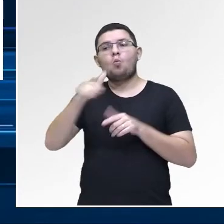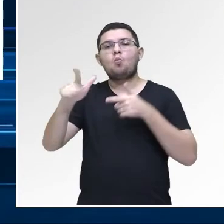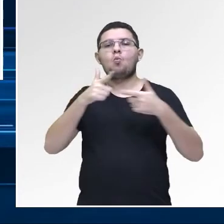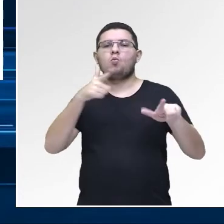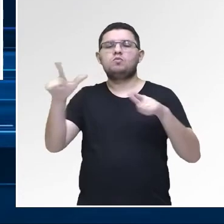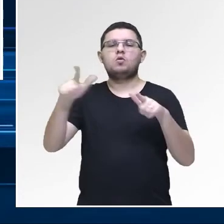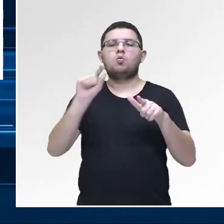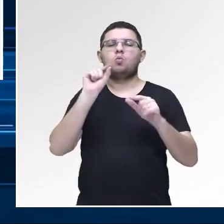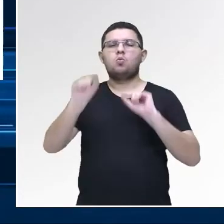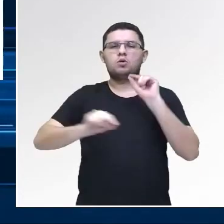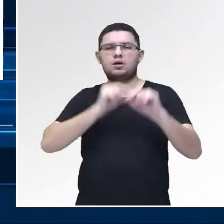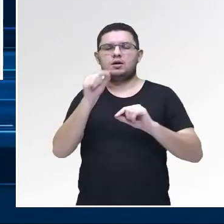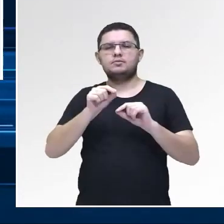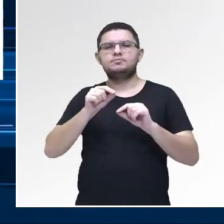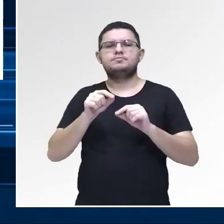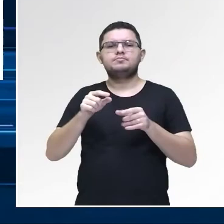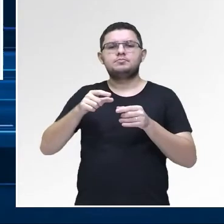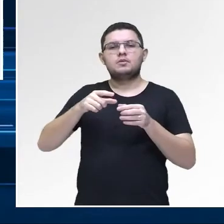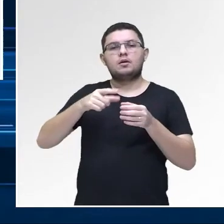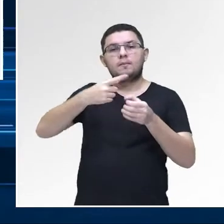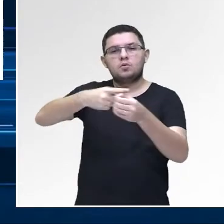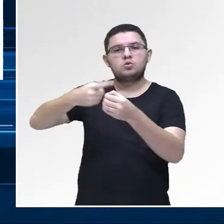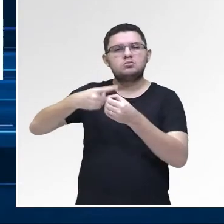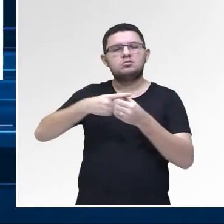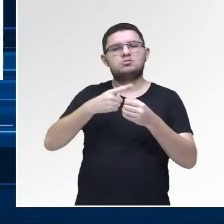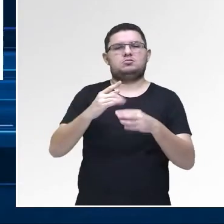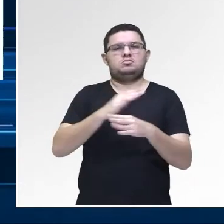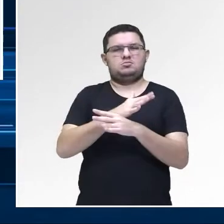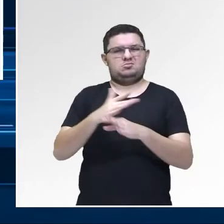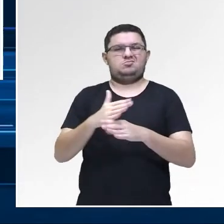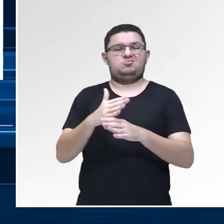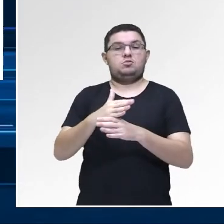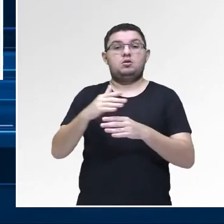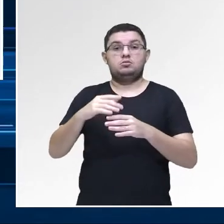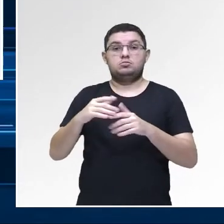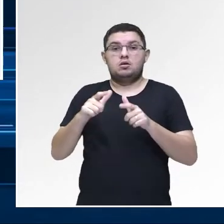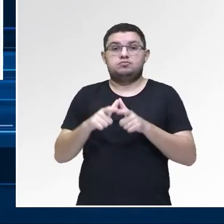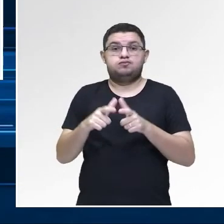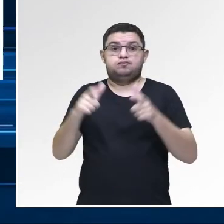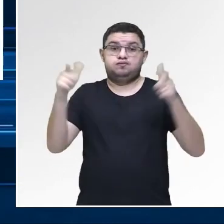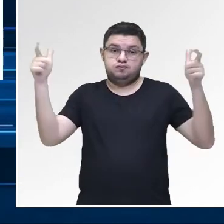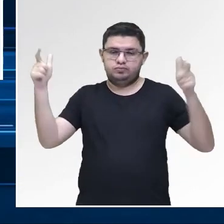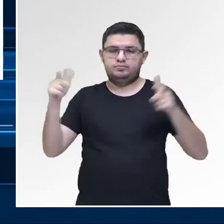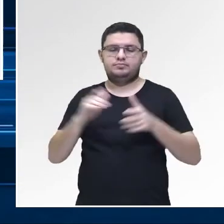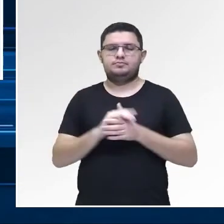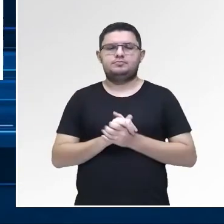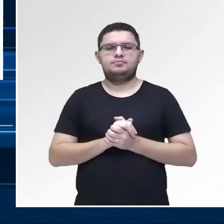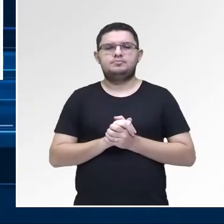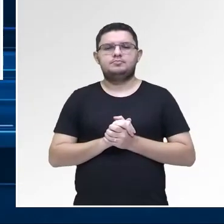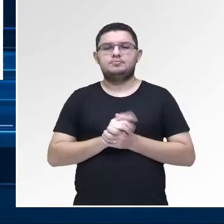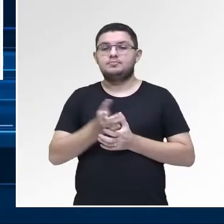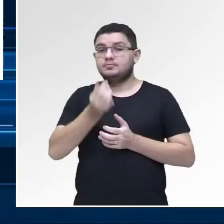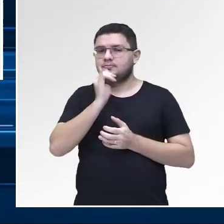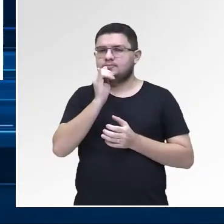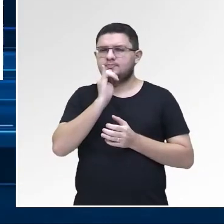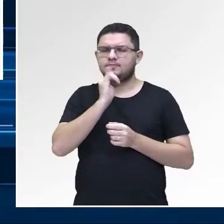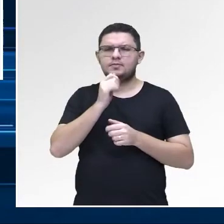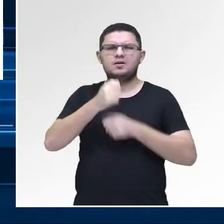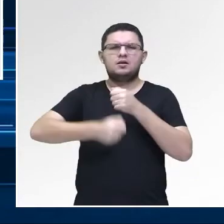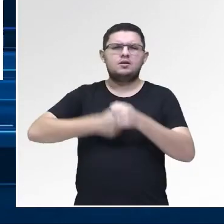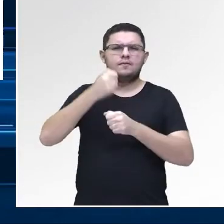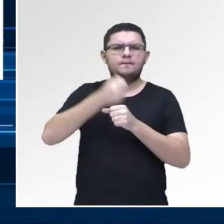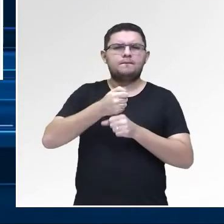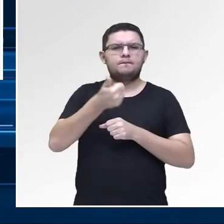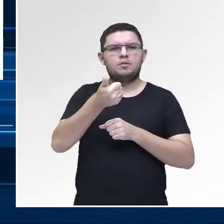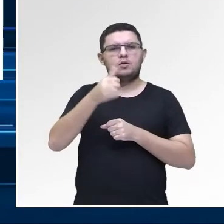e receber um contingente populacional grande. Vamos pegar aí, né, na década de 60 mesmo, a criação